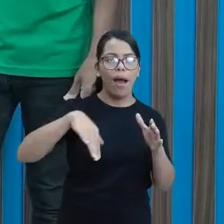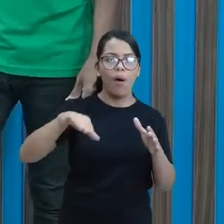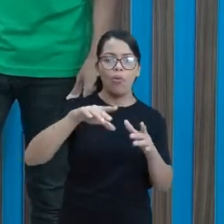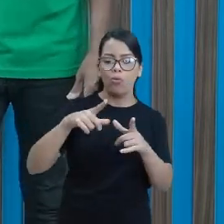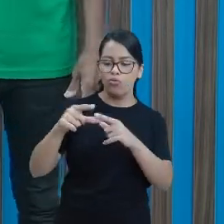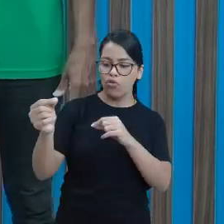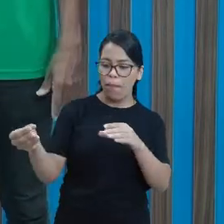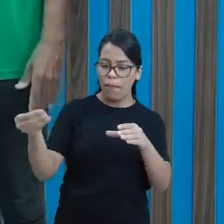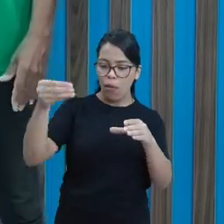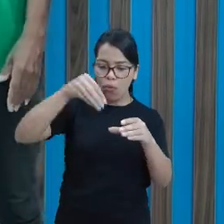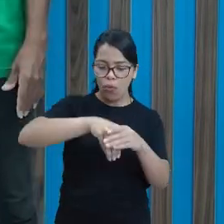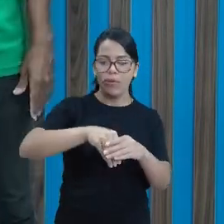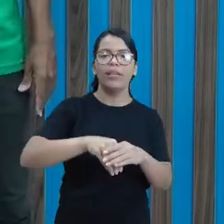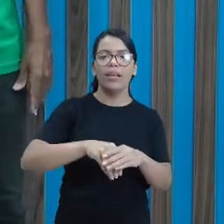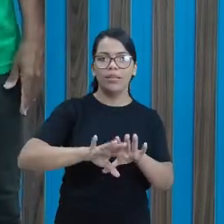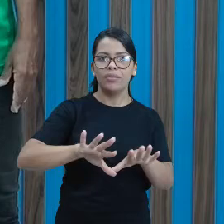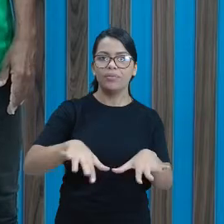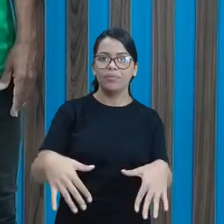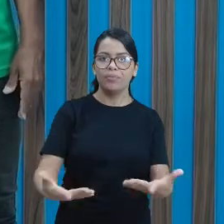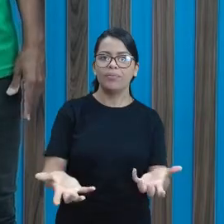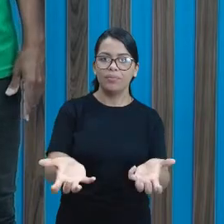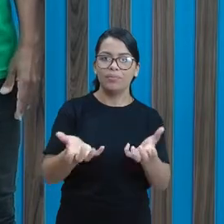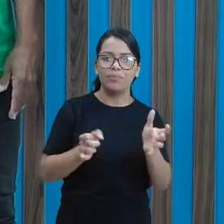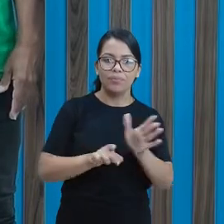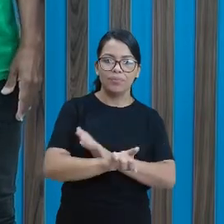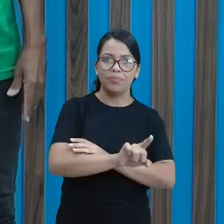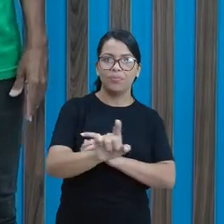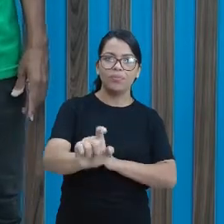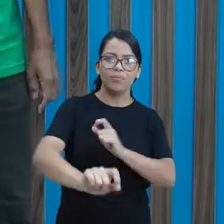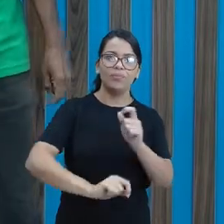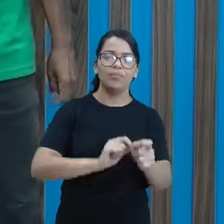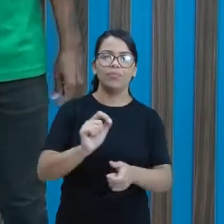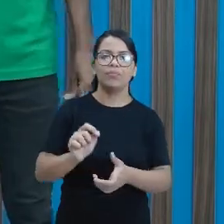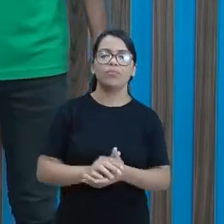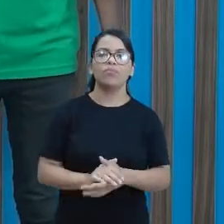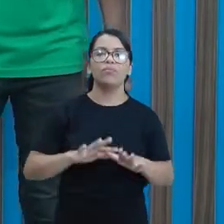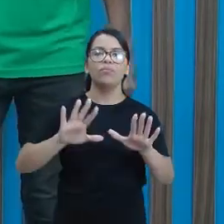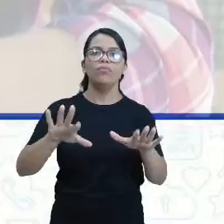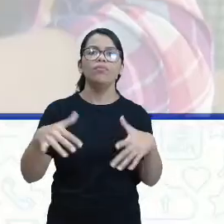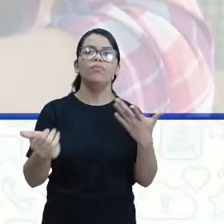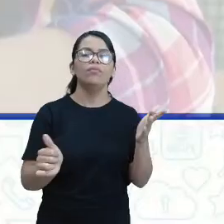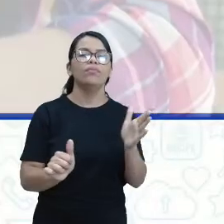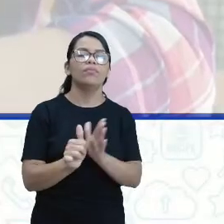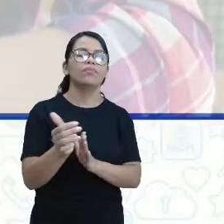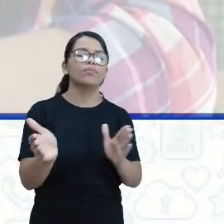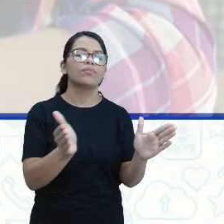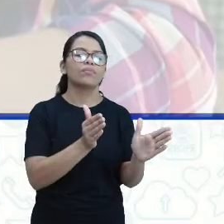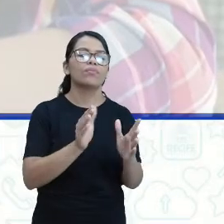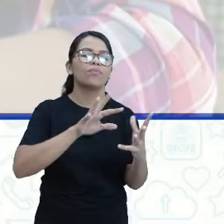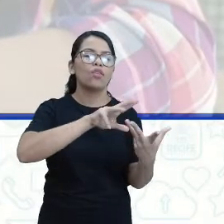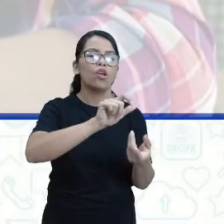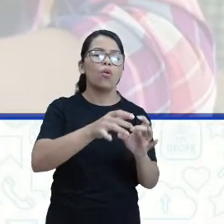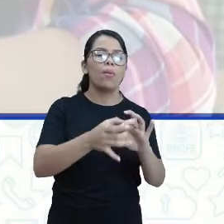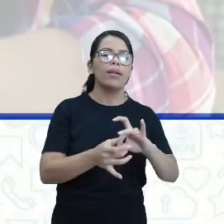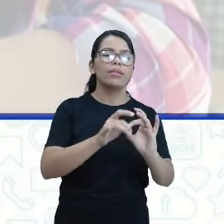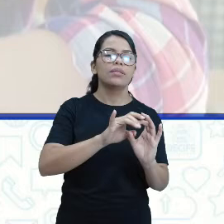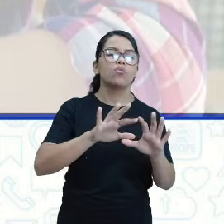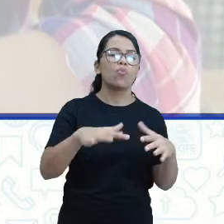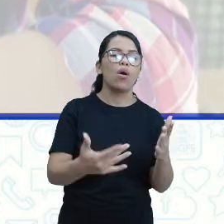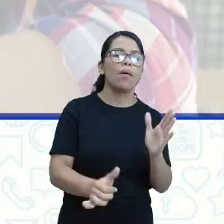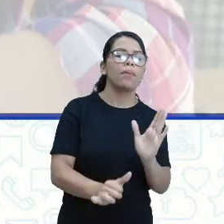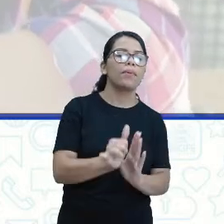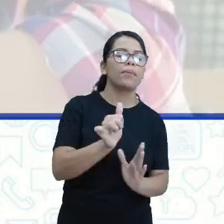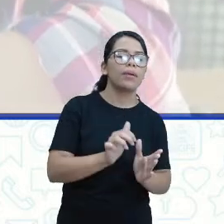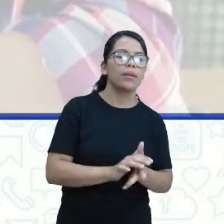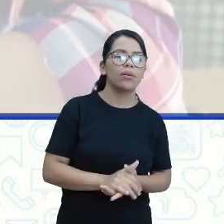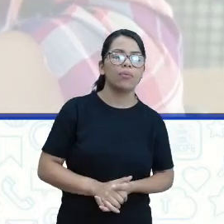professor, aqui, testar os conhecimentos, eu quero perguntar a vocês o seguinte, tá? Olha. Qual a primeira fase da globalização? Olha aí. Qual? A gente citou aqui,